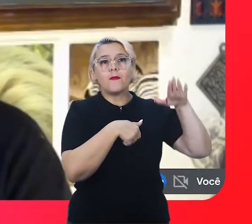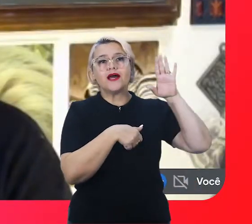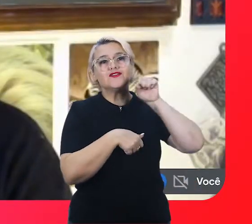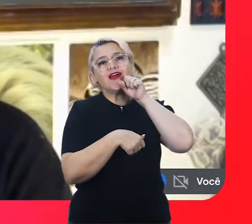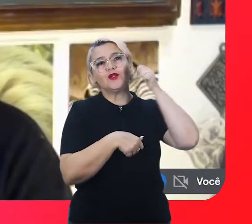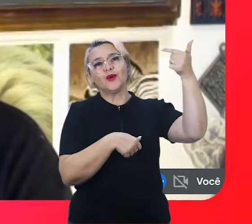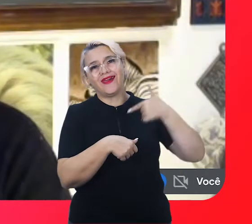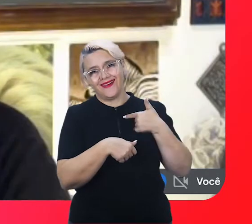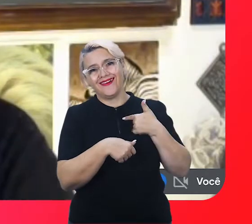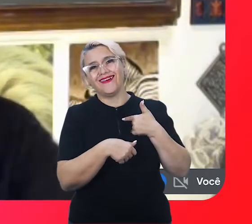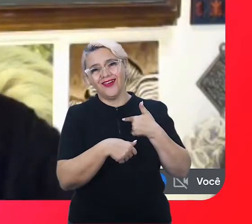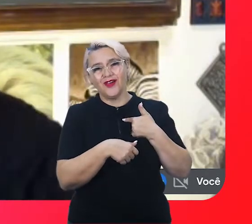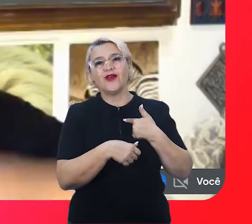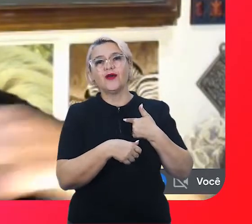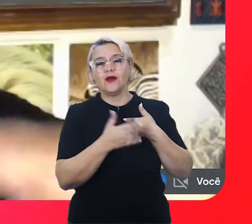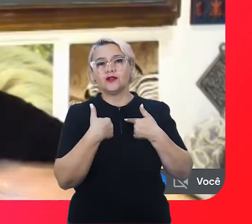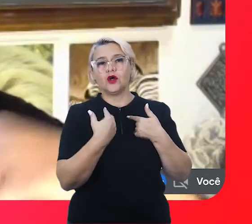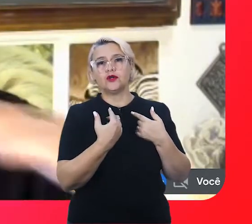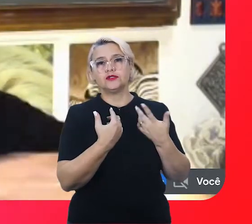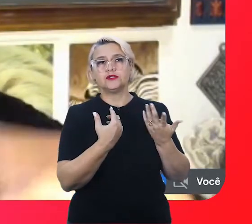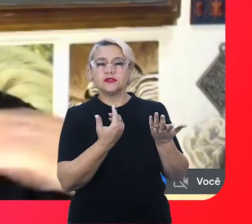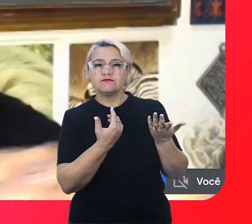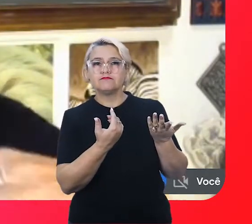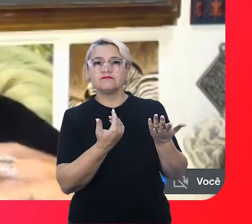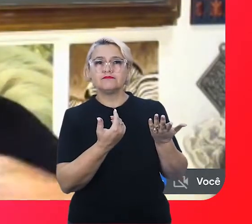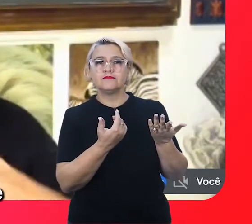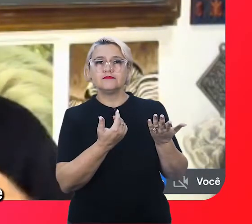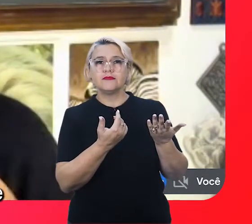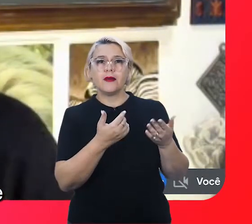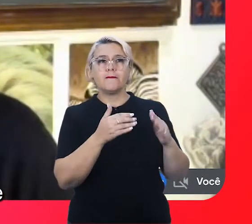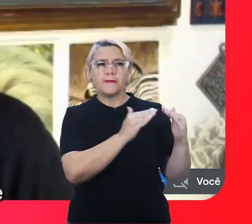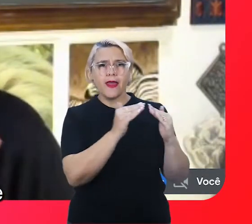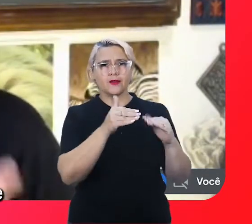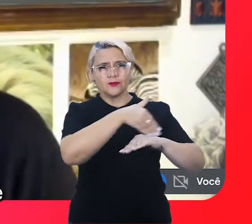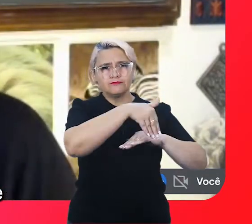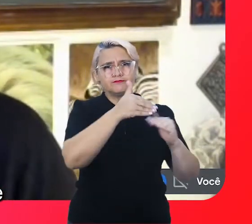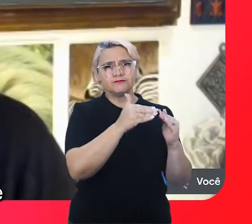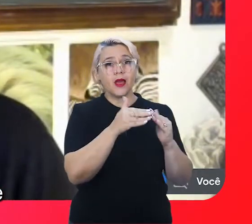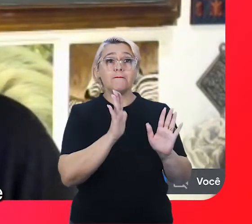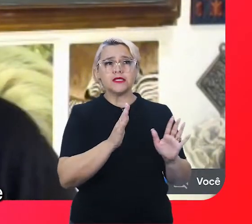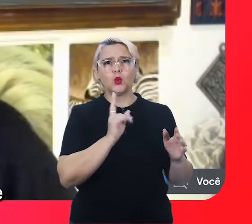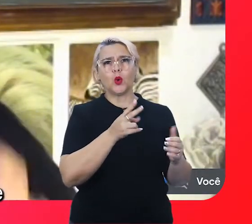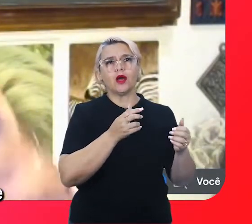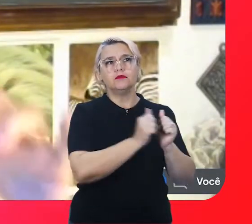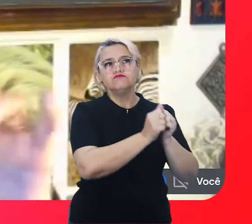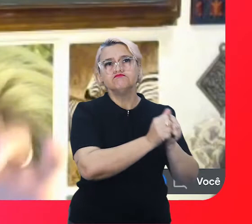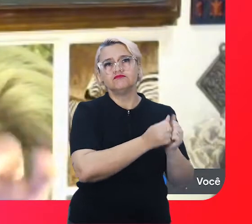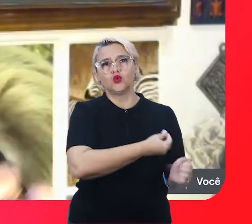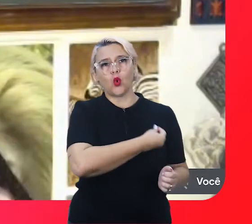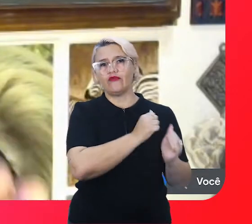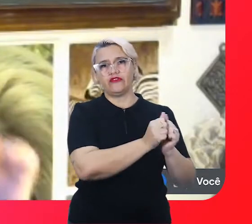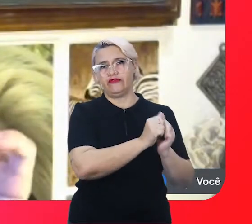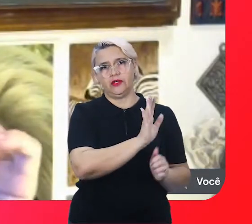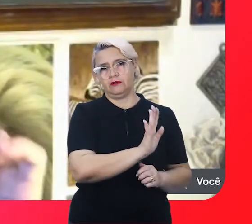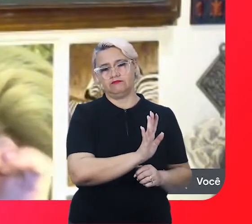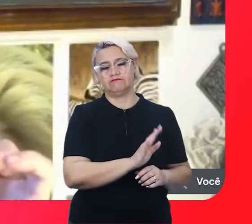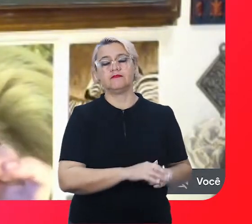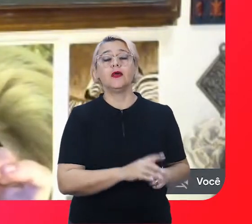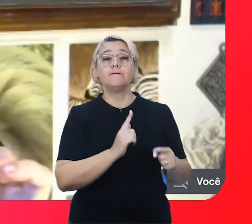que eu e nós éramos contemporâneos até perto de rua, mas eu nunca tive perto deles, porque, na